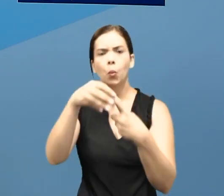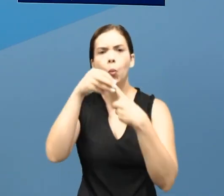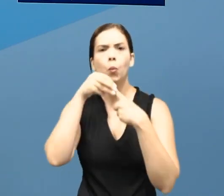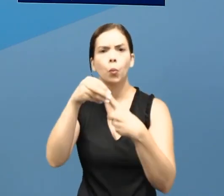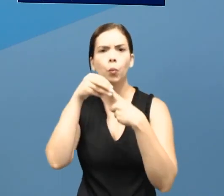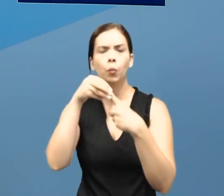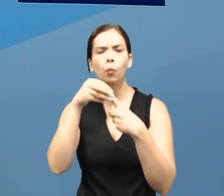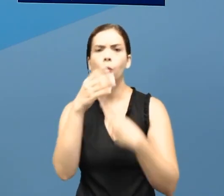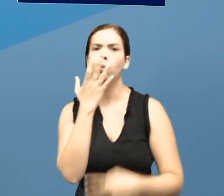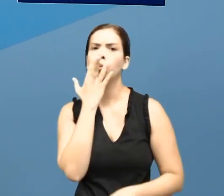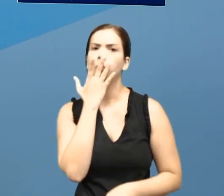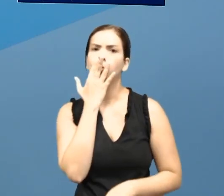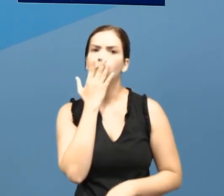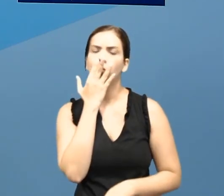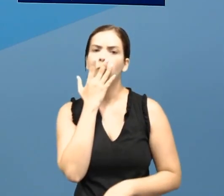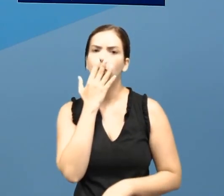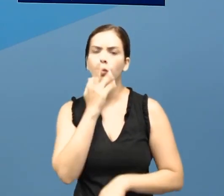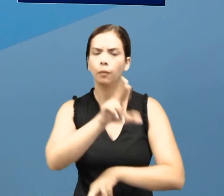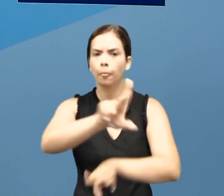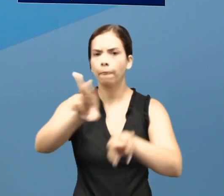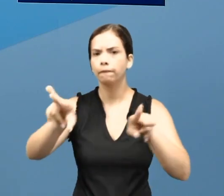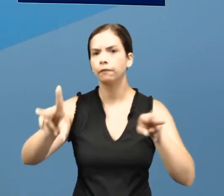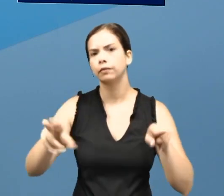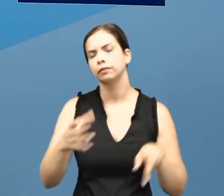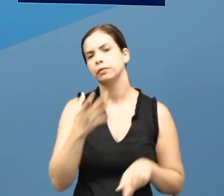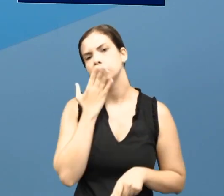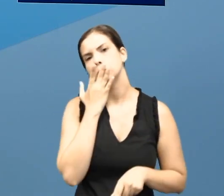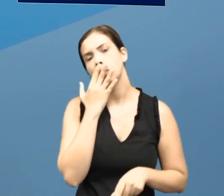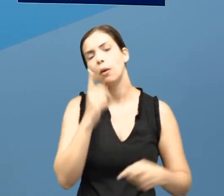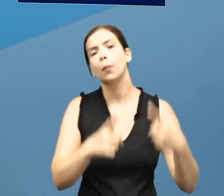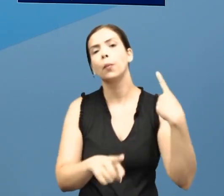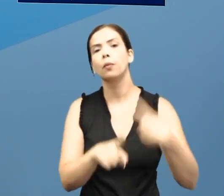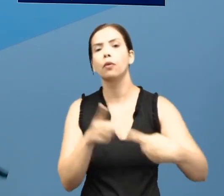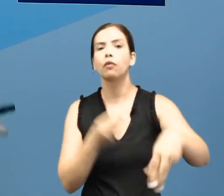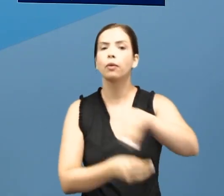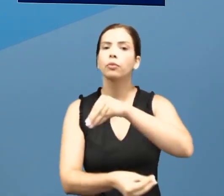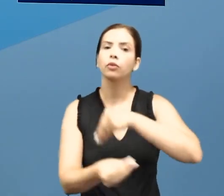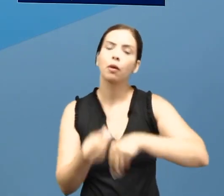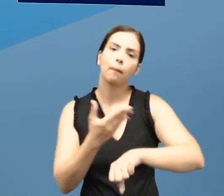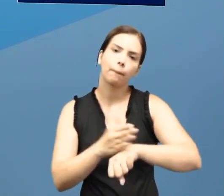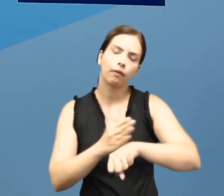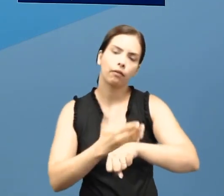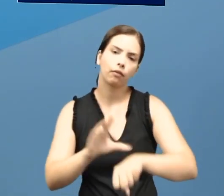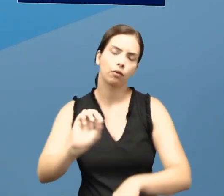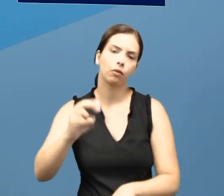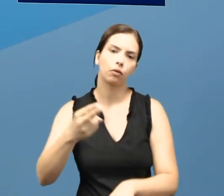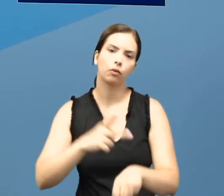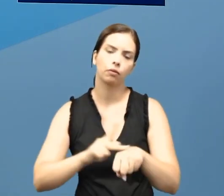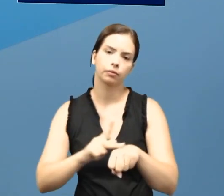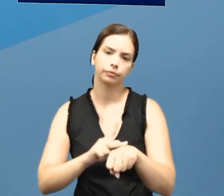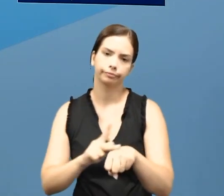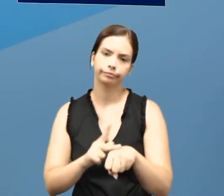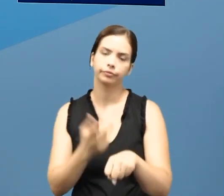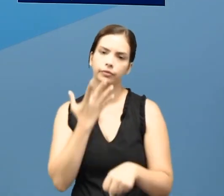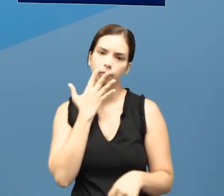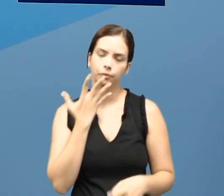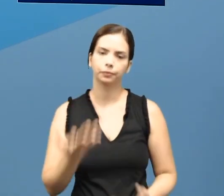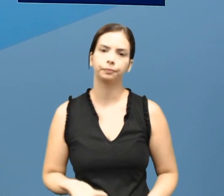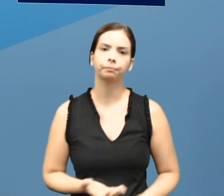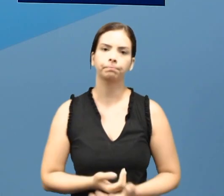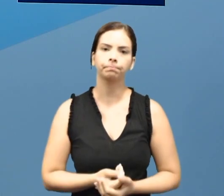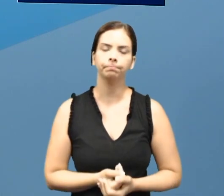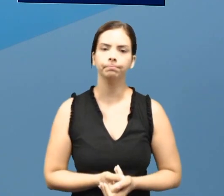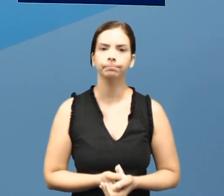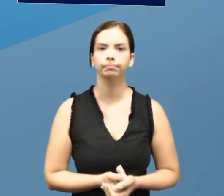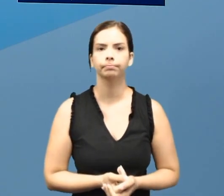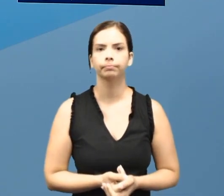mas você vê que ela vai ter algumas variações dessa cor, né? Porque foram misturadas ou branco ou preto nessa cor. Aí,